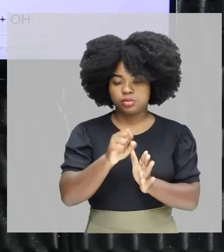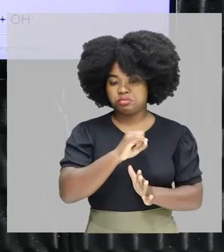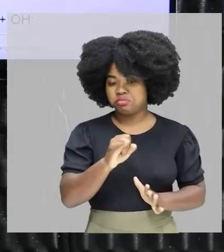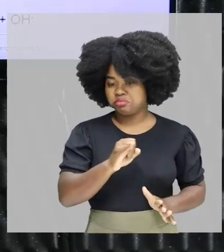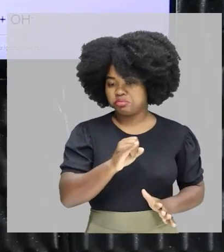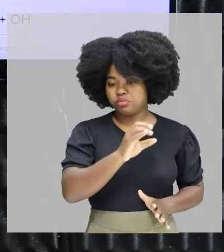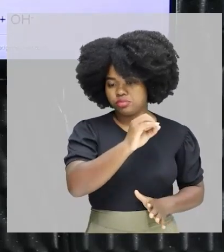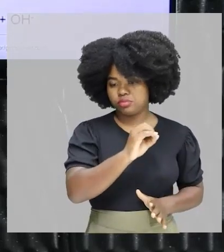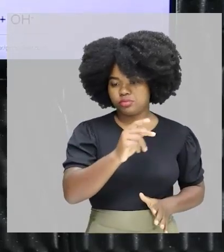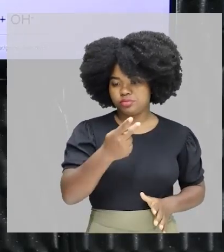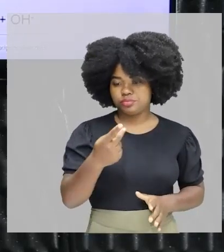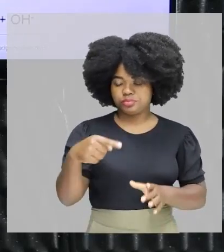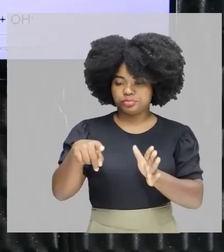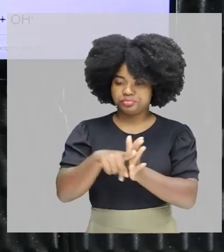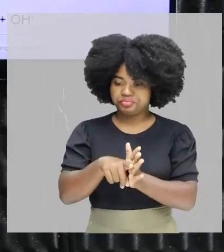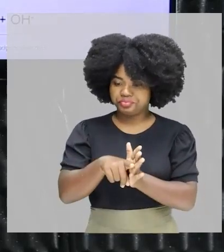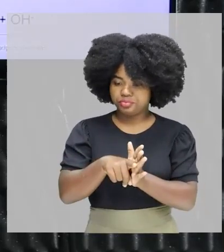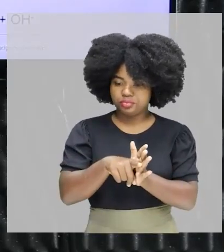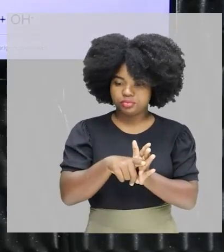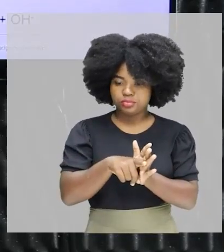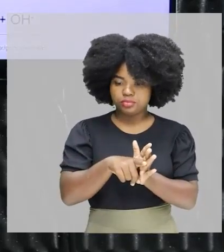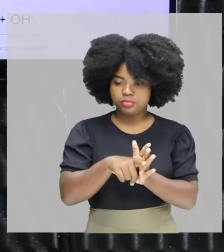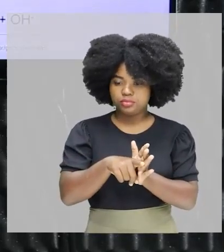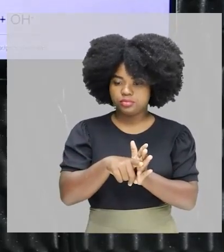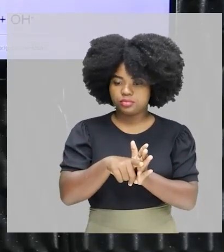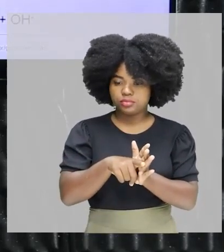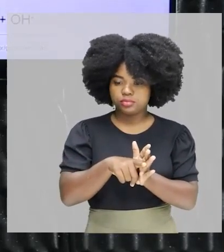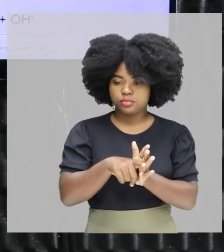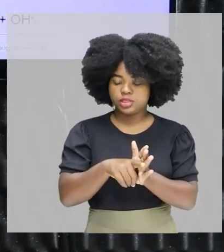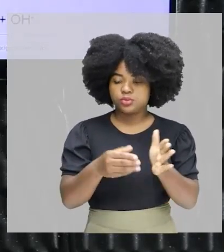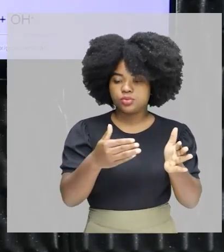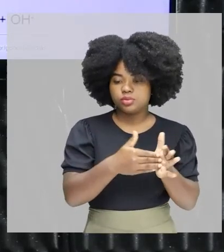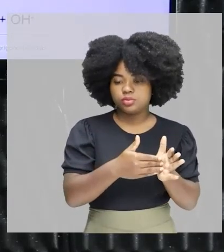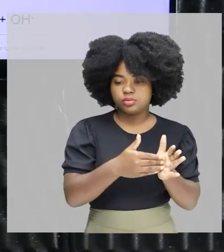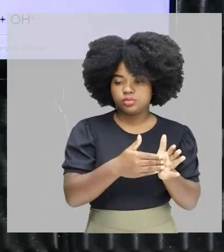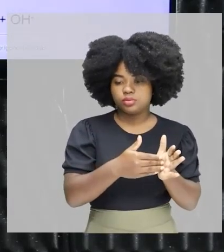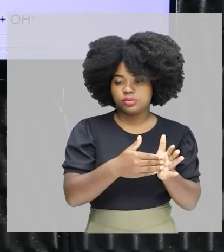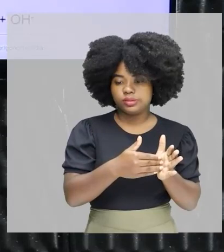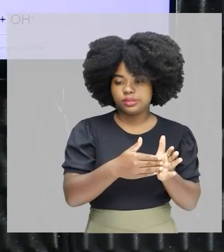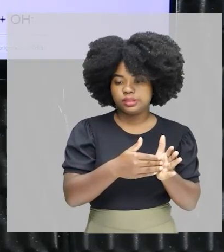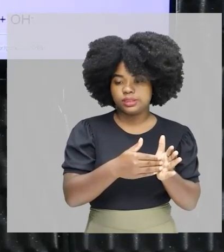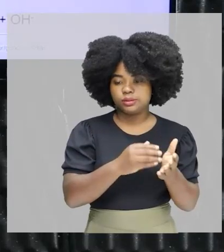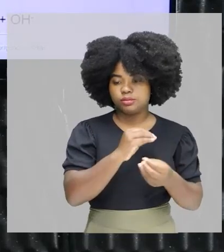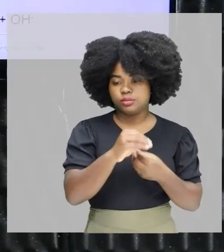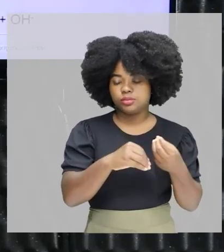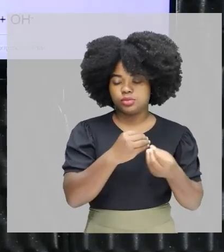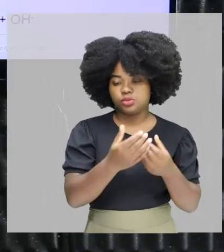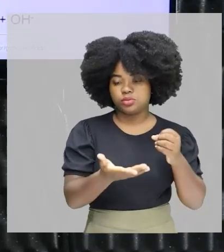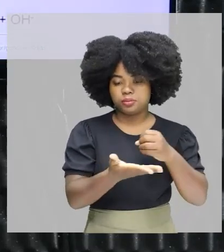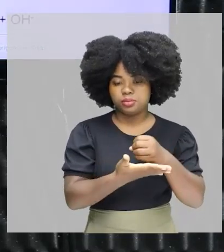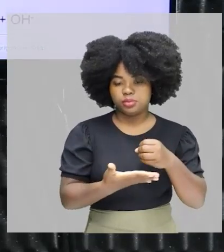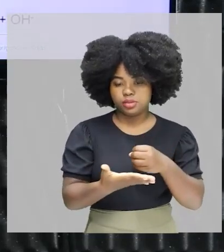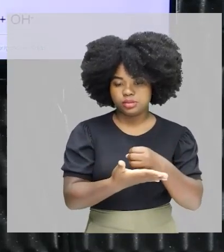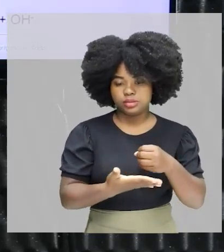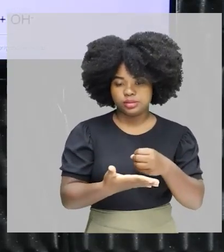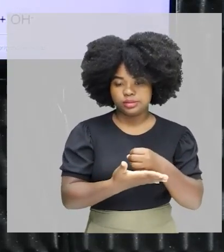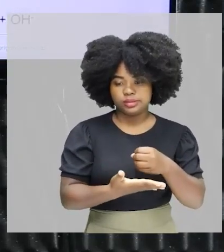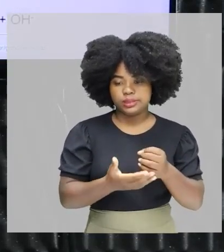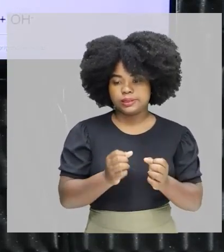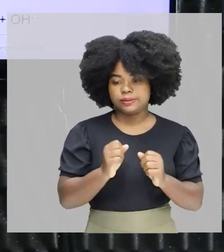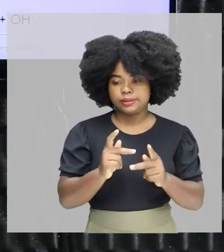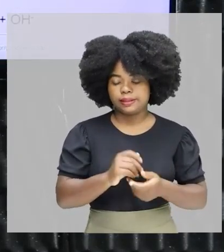o grupo OH-, então nós vamos ter, ao final, uma solução básica, uma solução